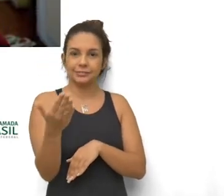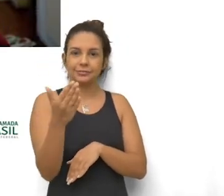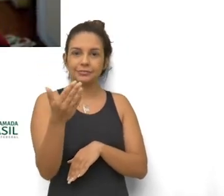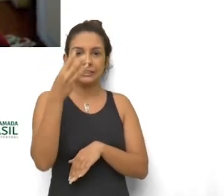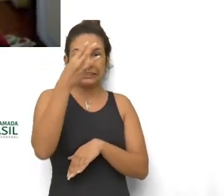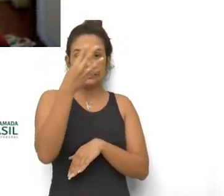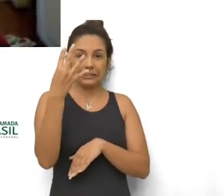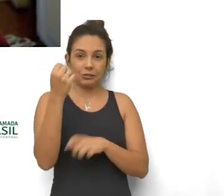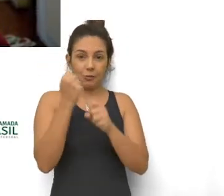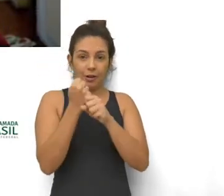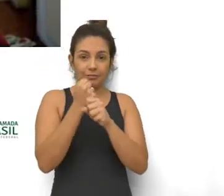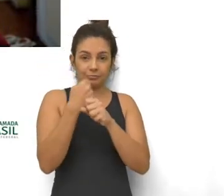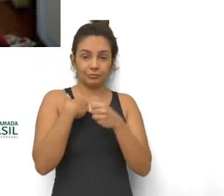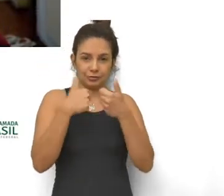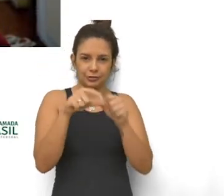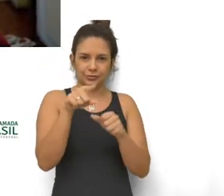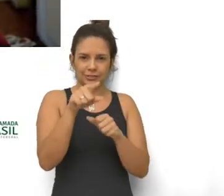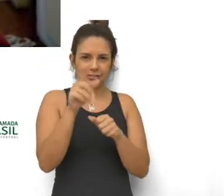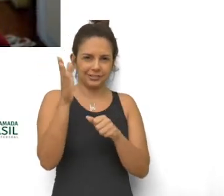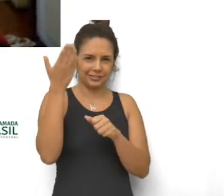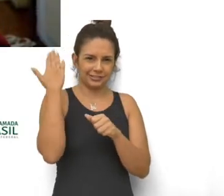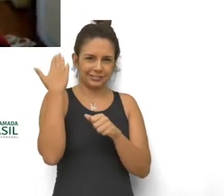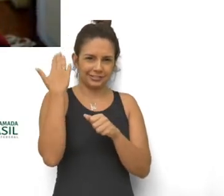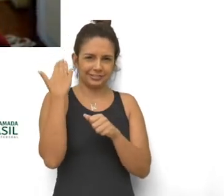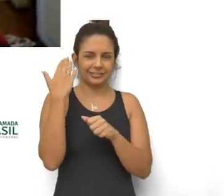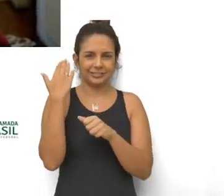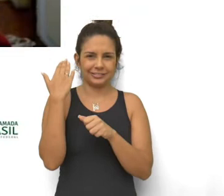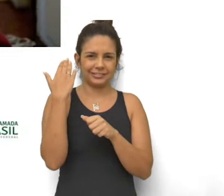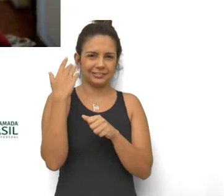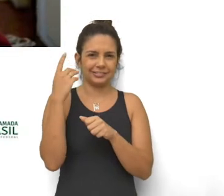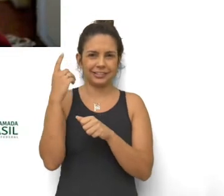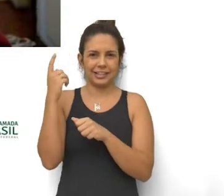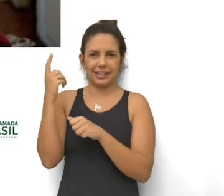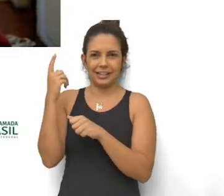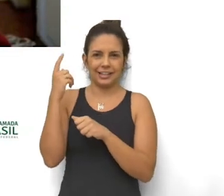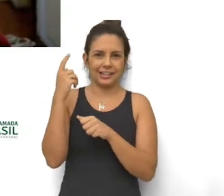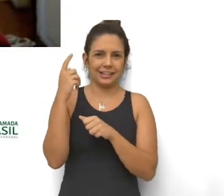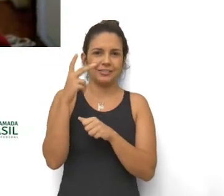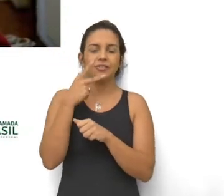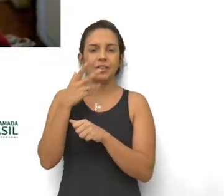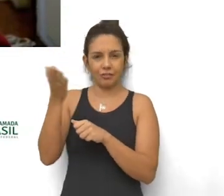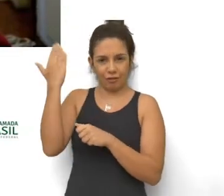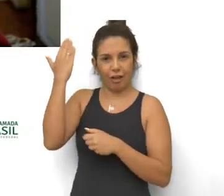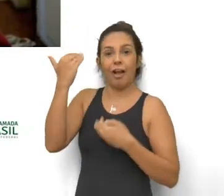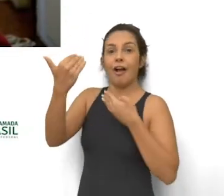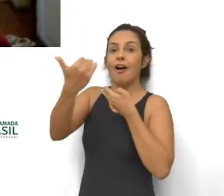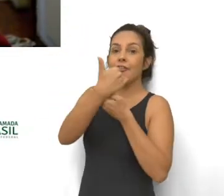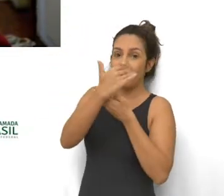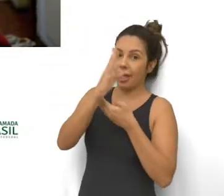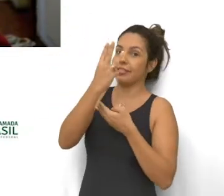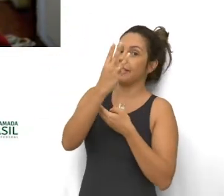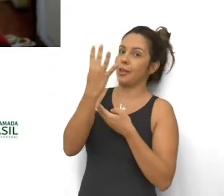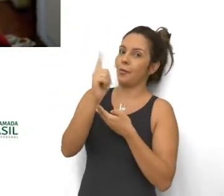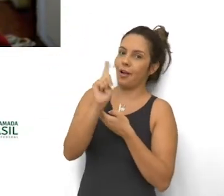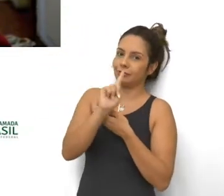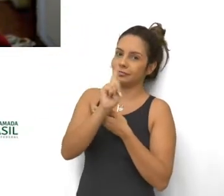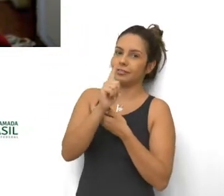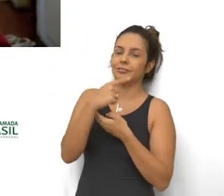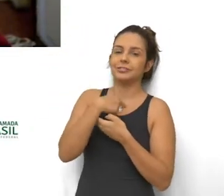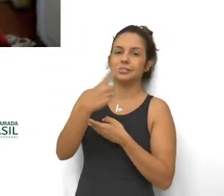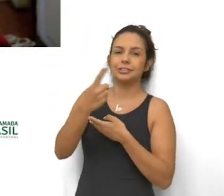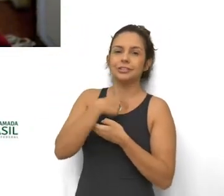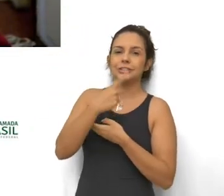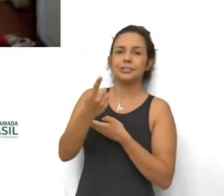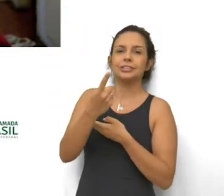Há 34 anos eu estive aí, não, né? Acho que faz menos tempo, né? A psicanalista Maria Rita Kel está sentada em uma sala com as